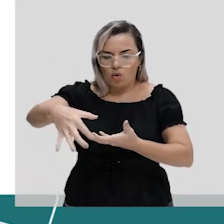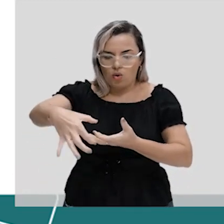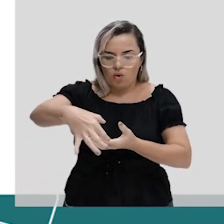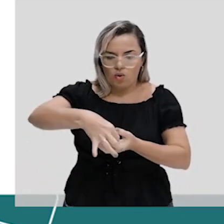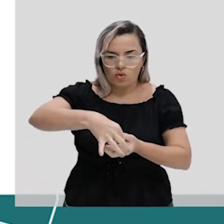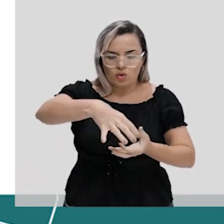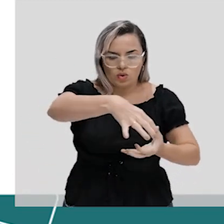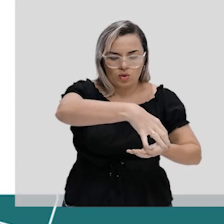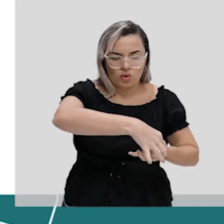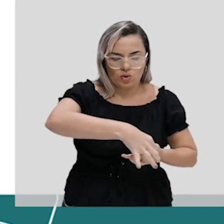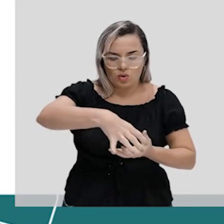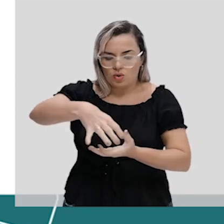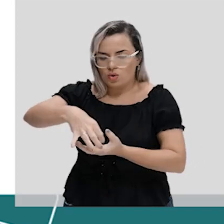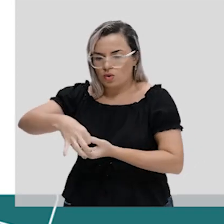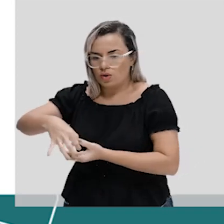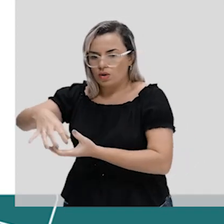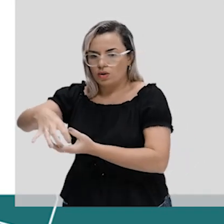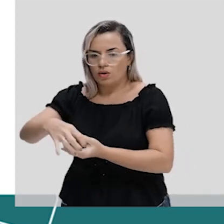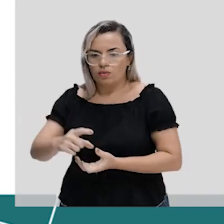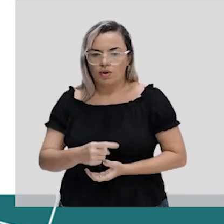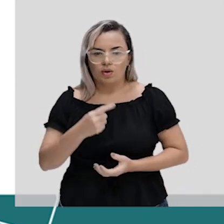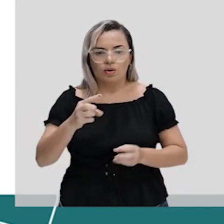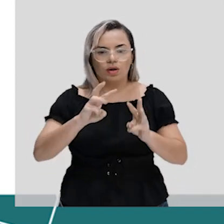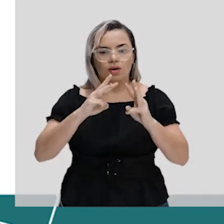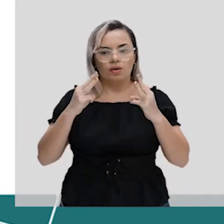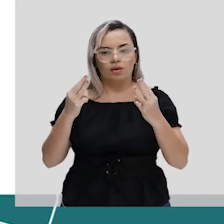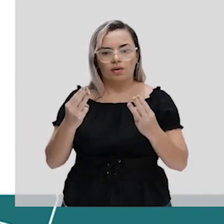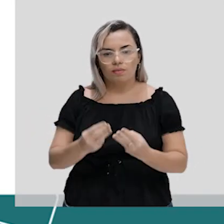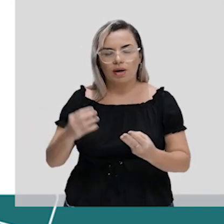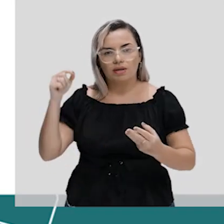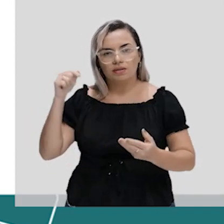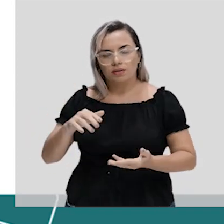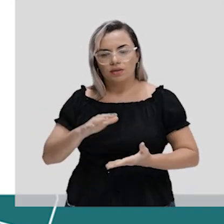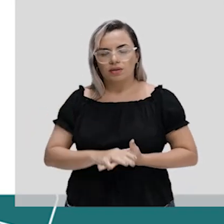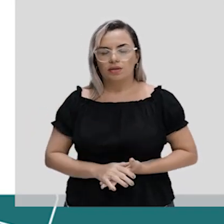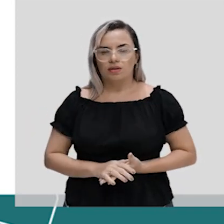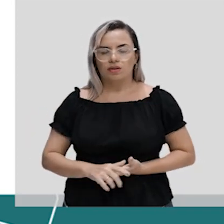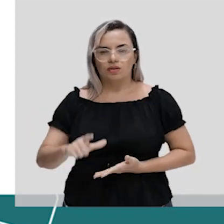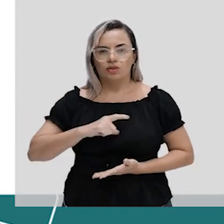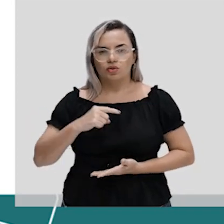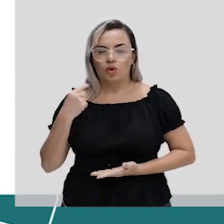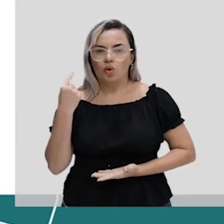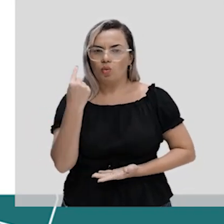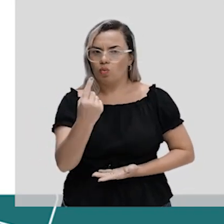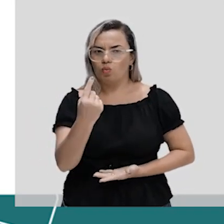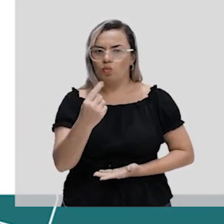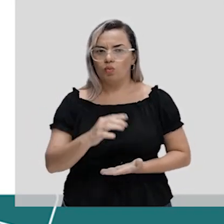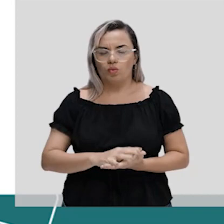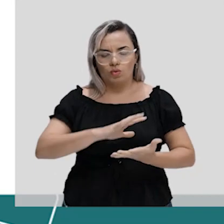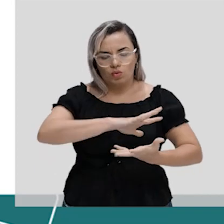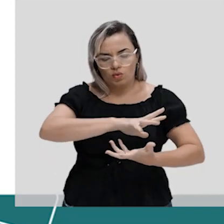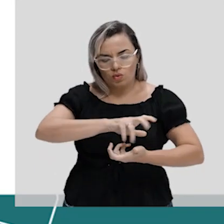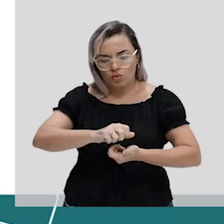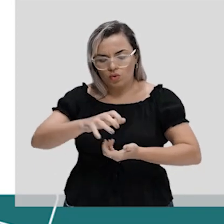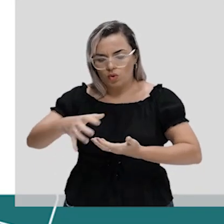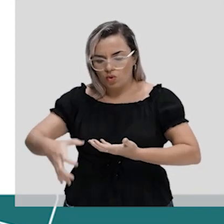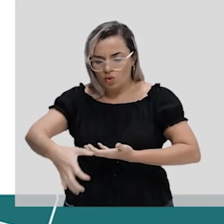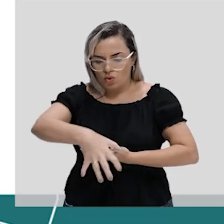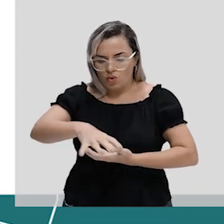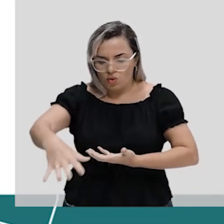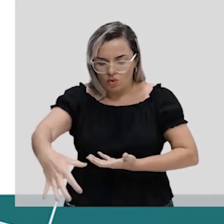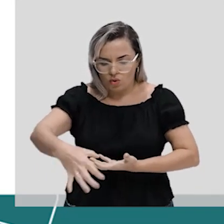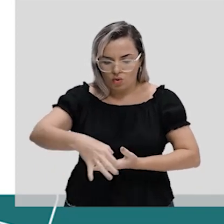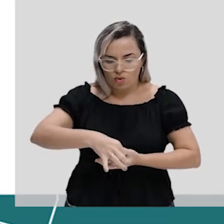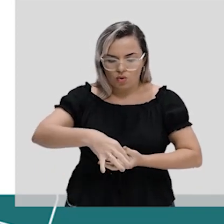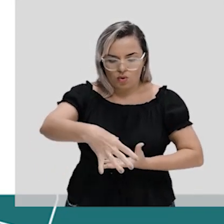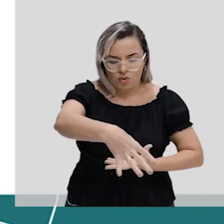firme. Ou seja, o planeta Terra nesse planeta só existia um único continente, um único ajuntamento